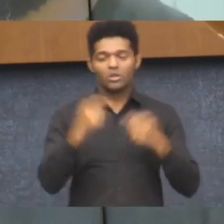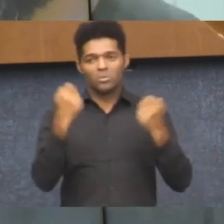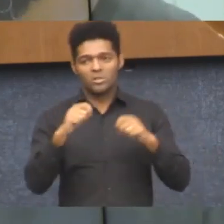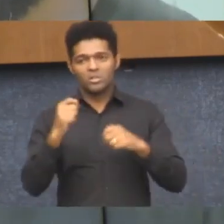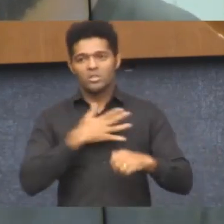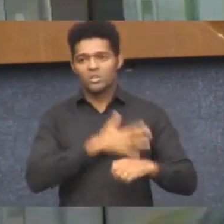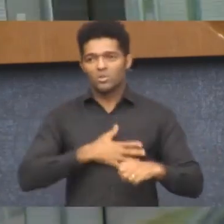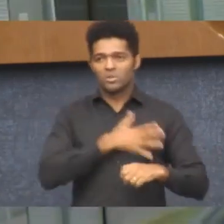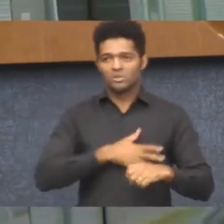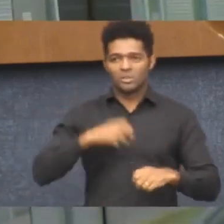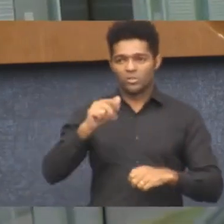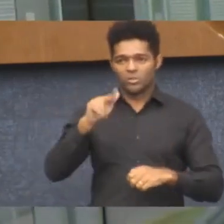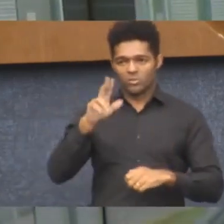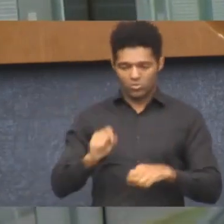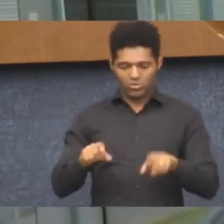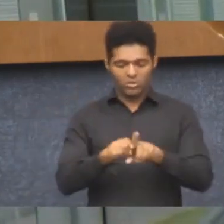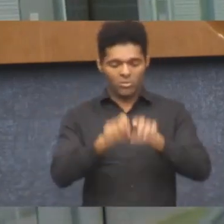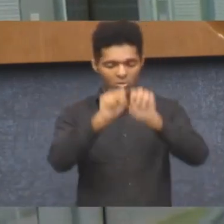tem que gostar de sistema de saúde.